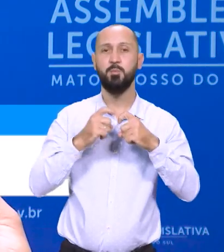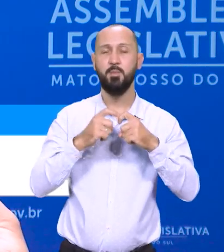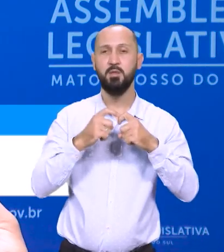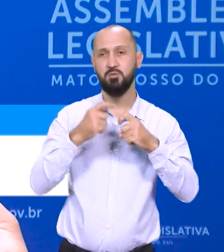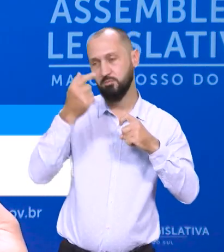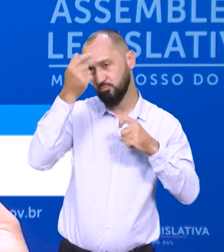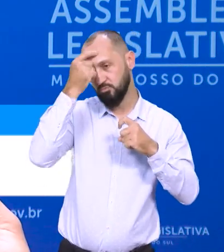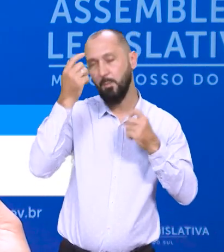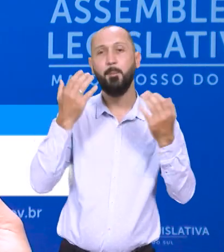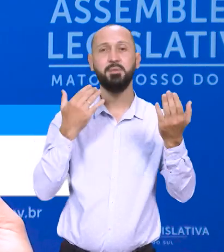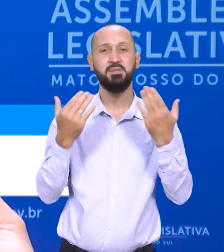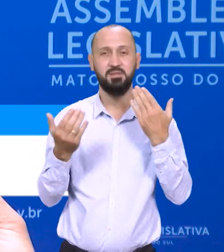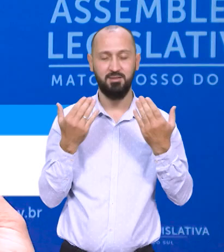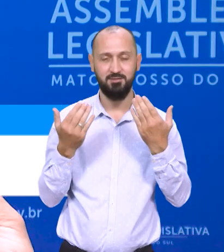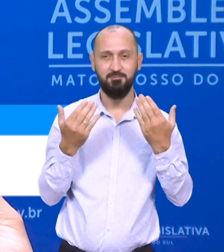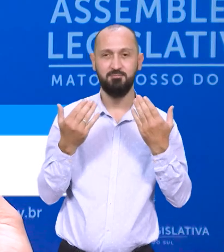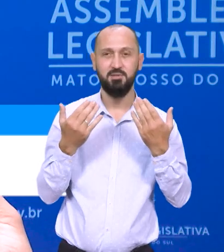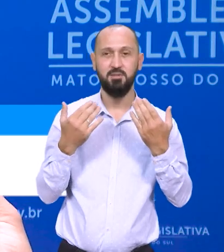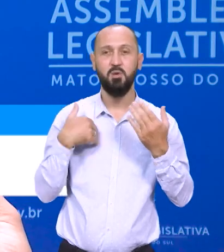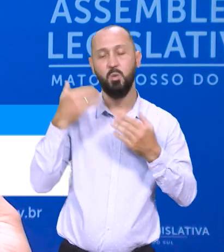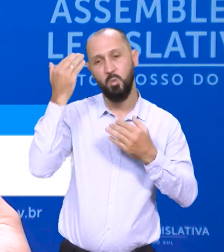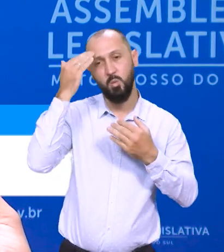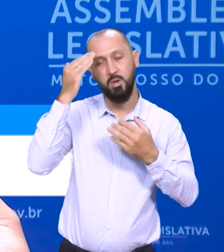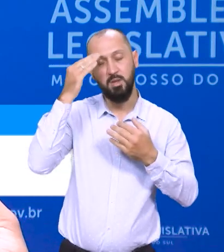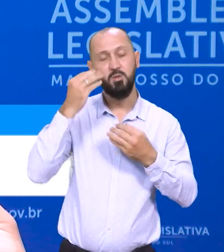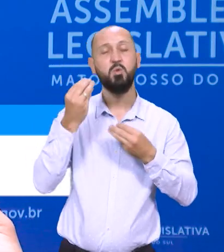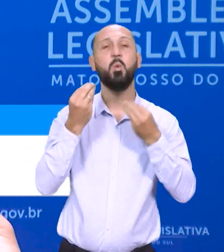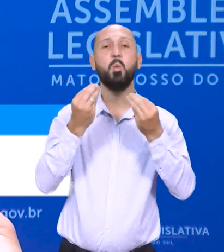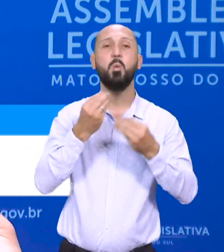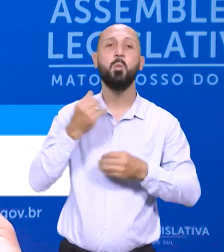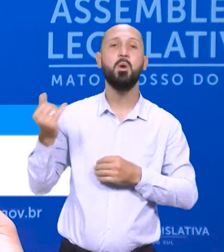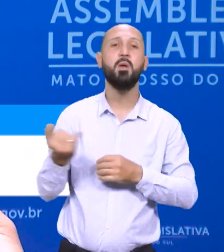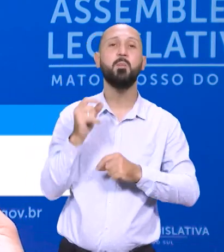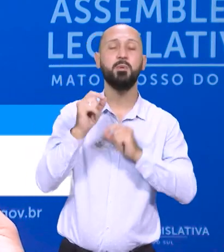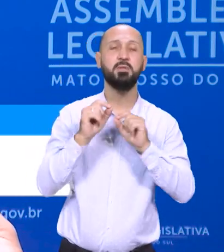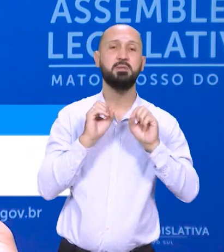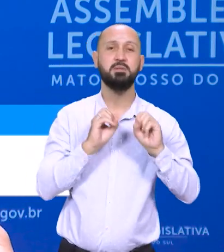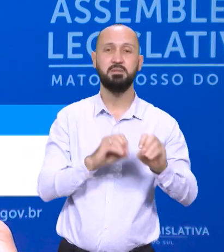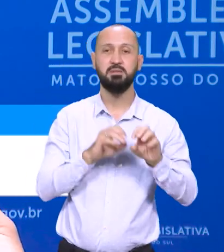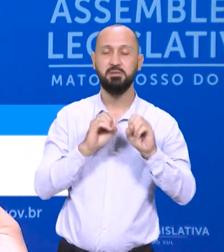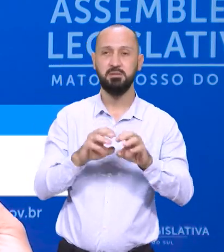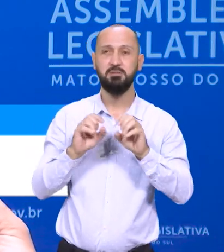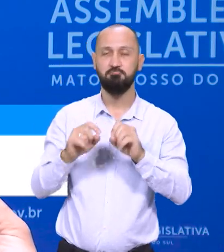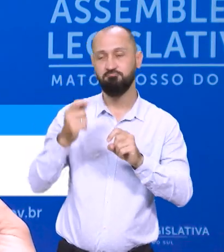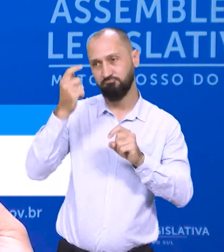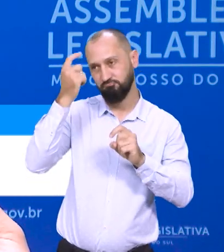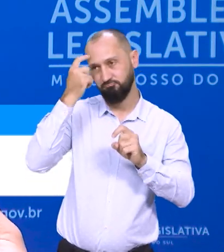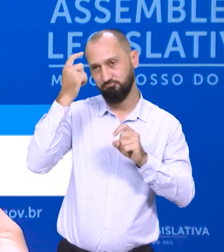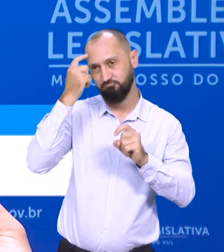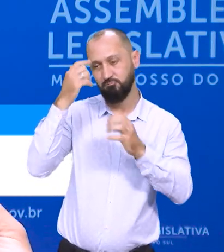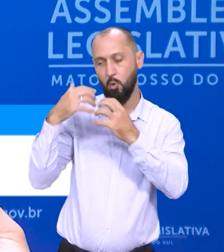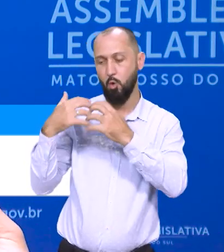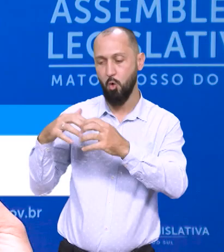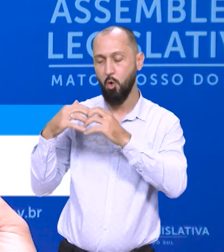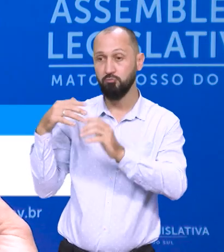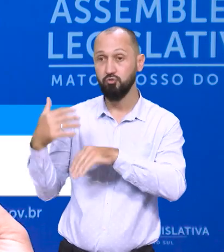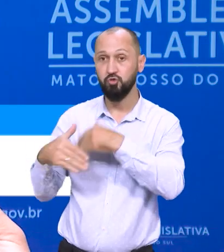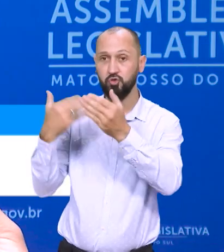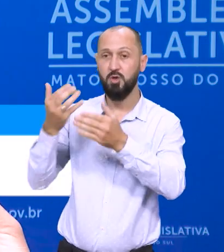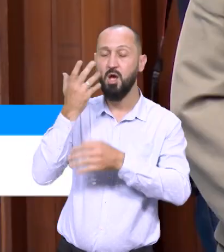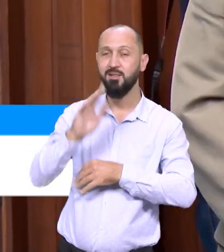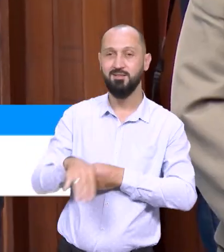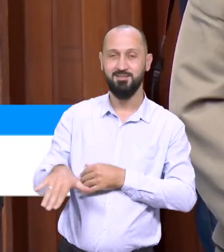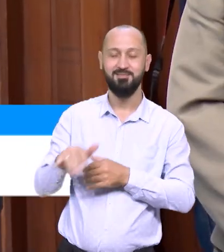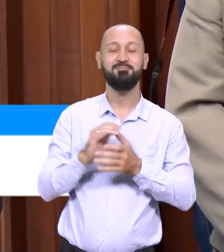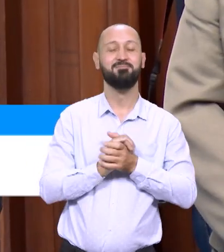médico psiquiatra, então entendo bem qual é a importância da educação no neurodesenvolvimento das nossas